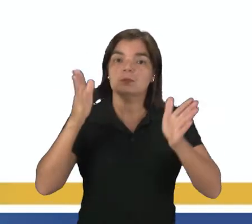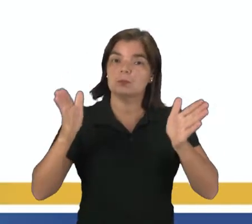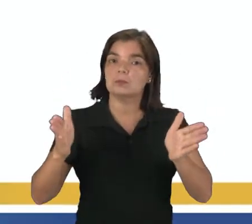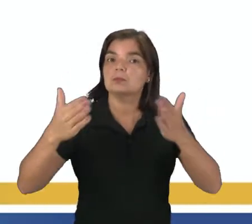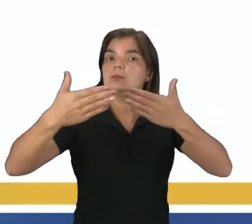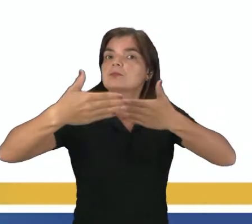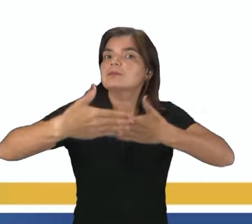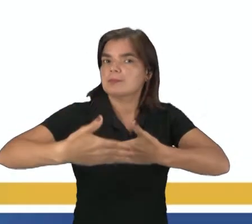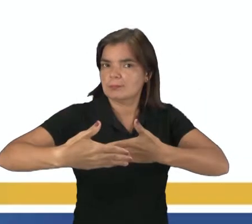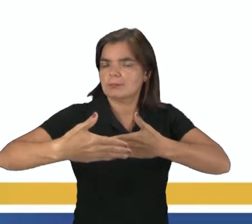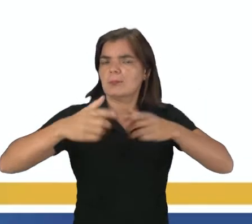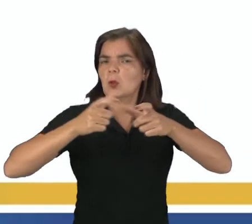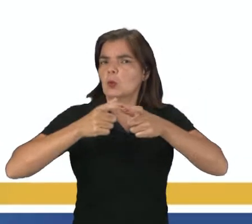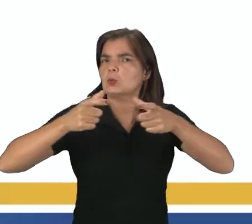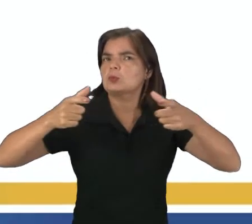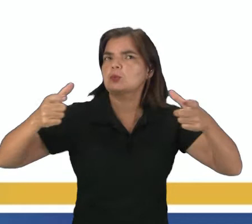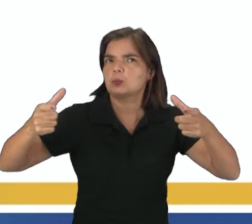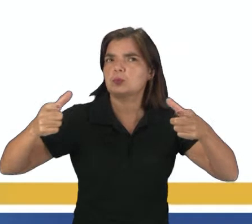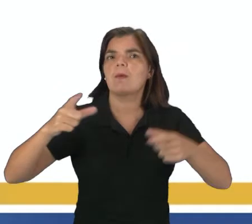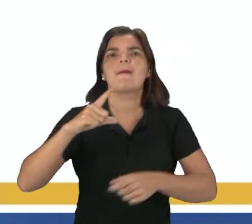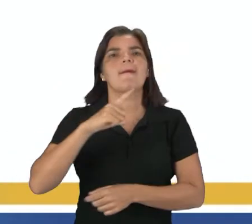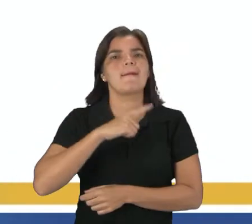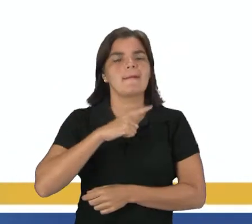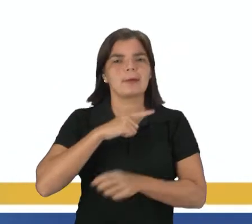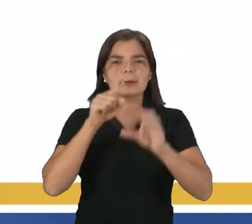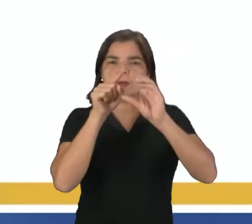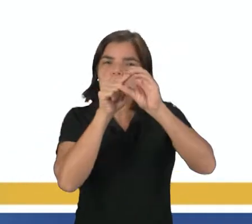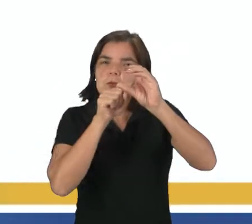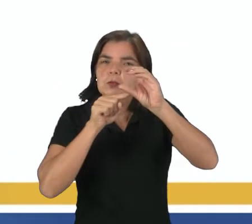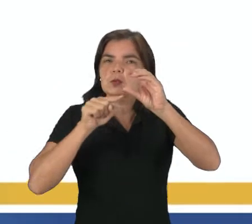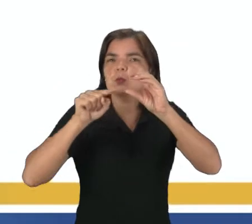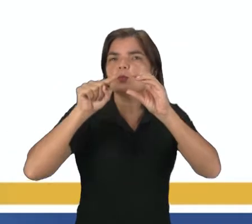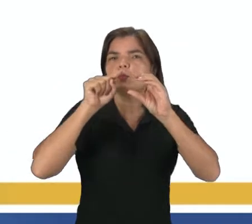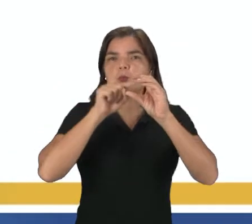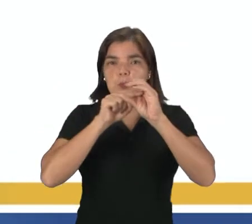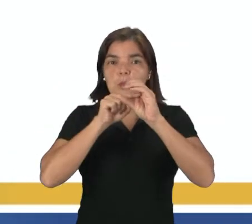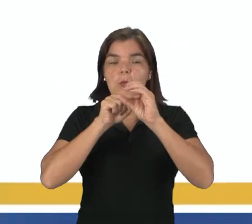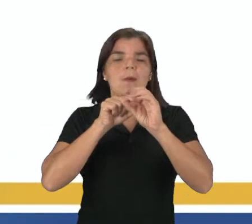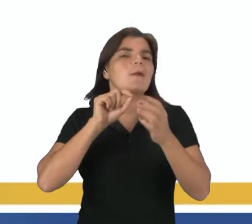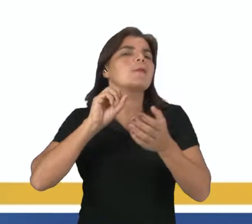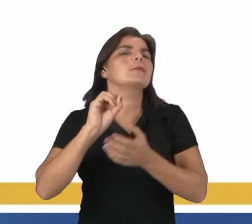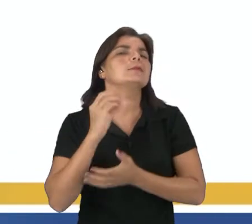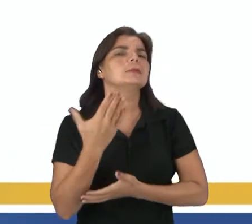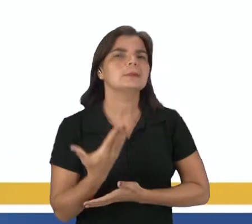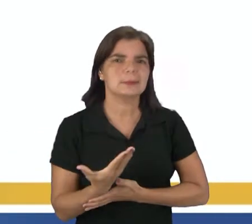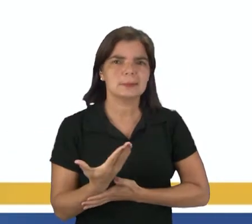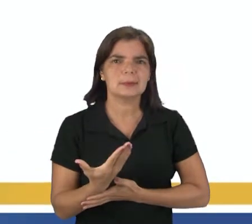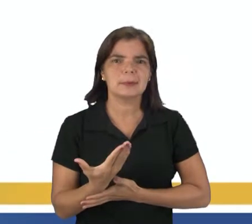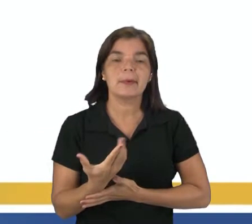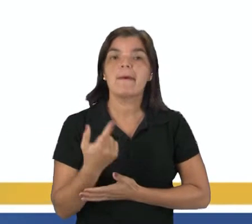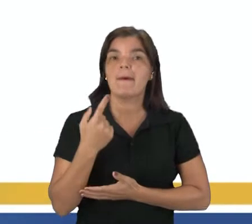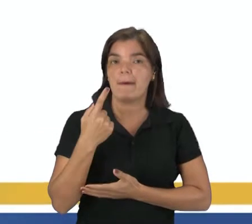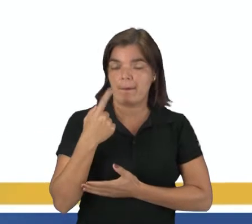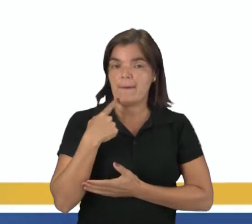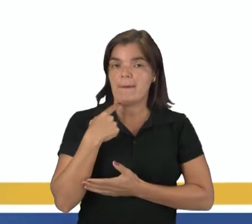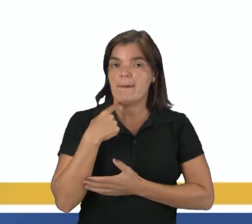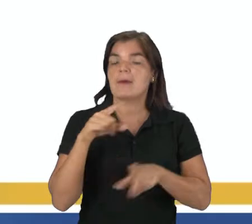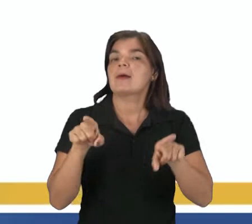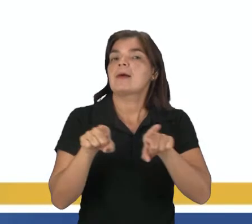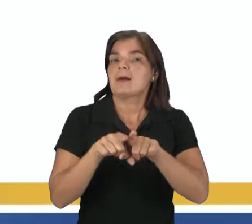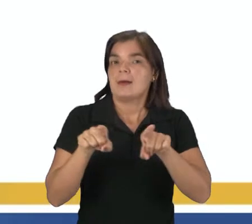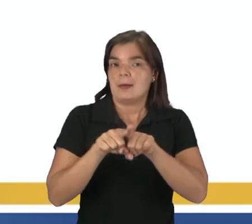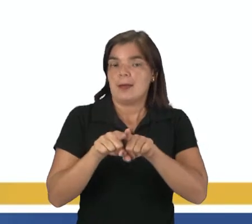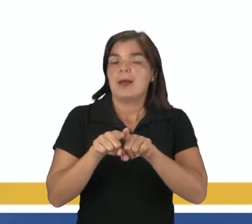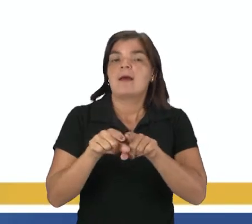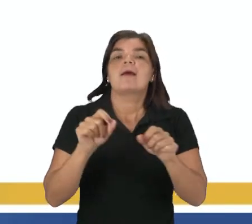caixa, né, enorme, que tem um buraquinho nessa caixa e aí o que acontece? Ela reproduz a imagem,